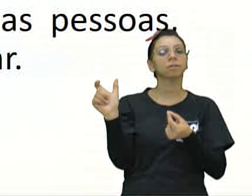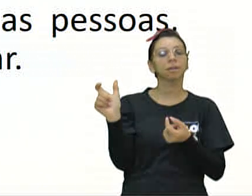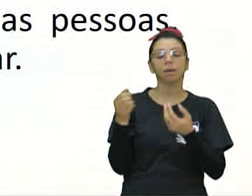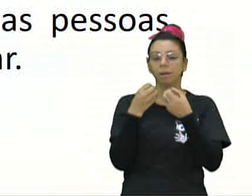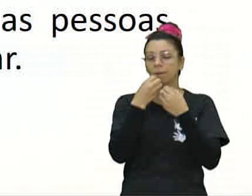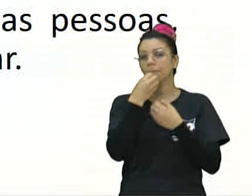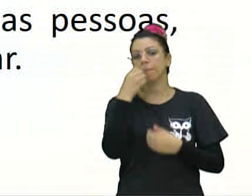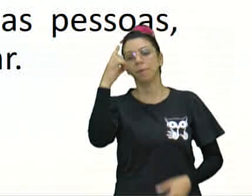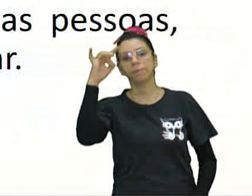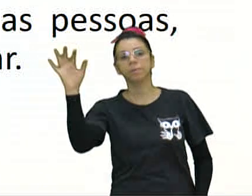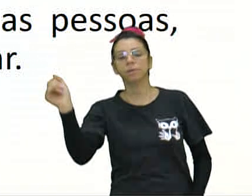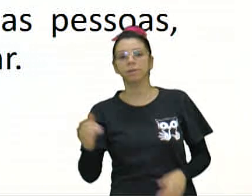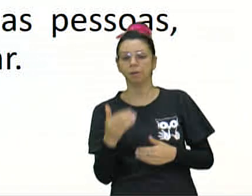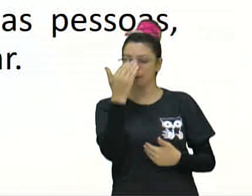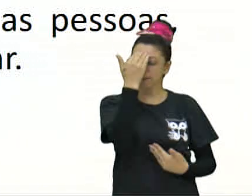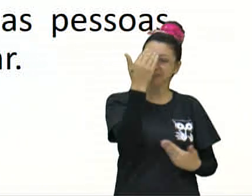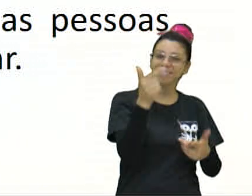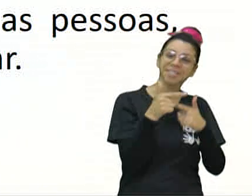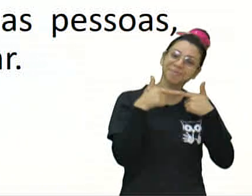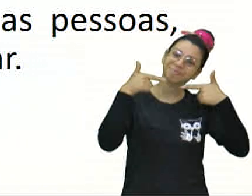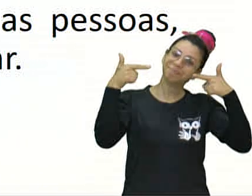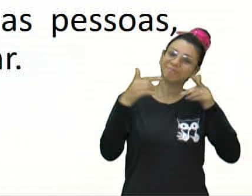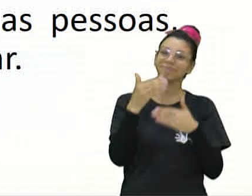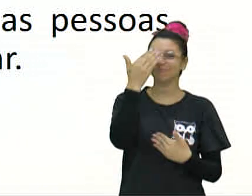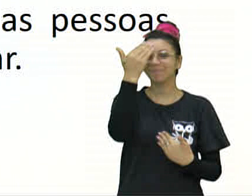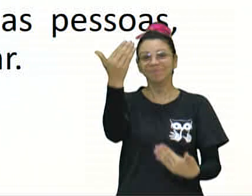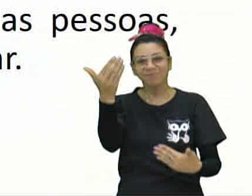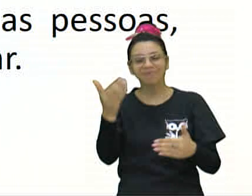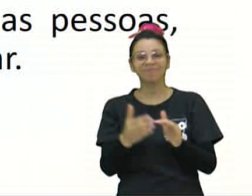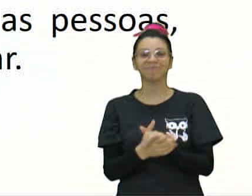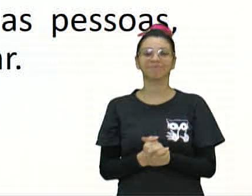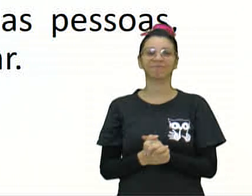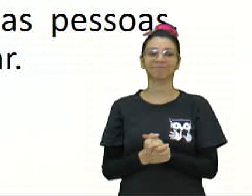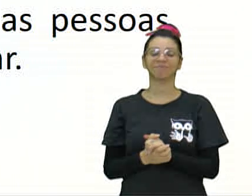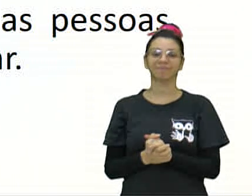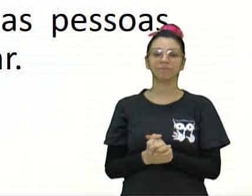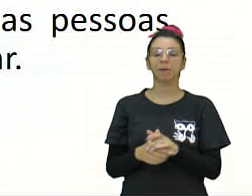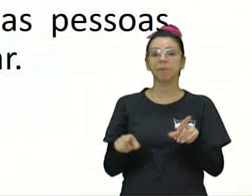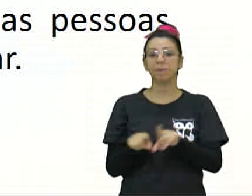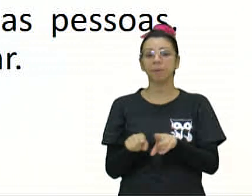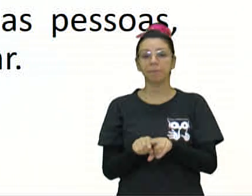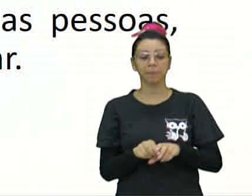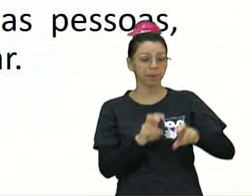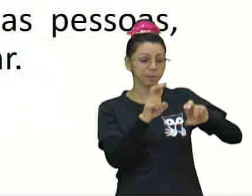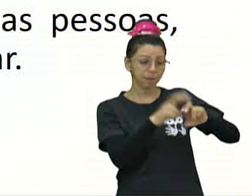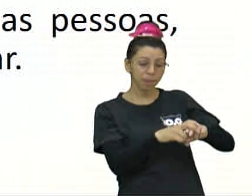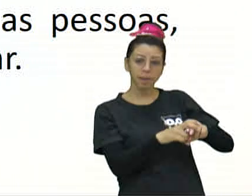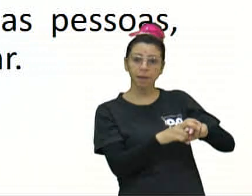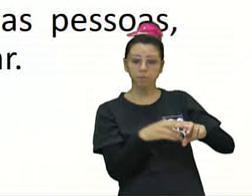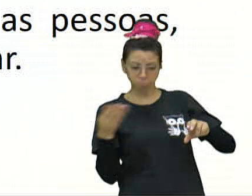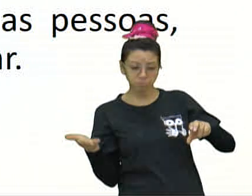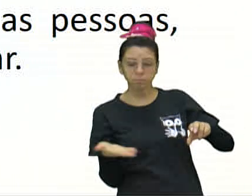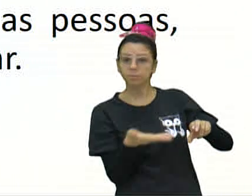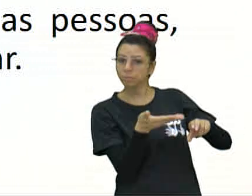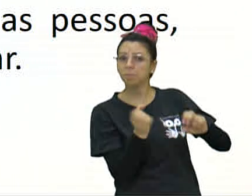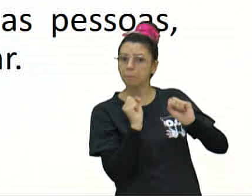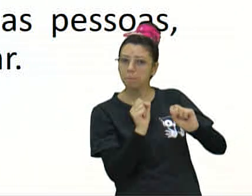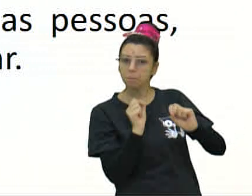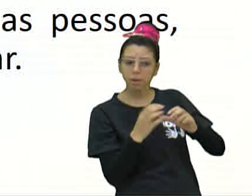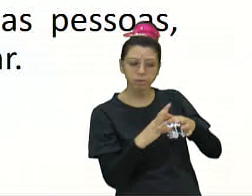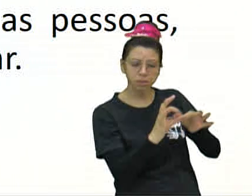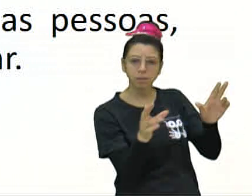dizer bom dia, agradecer com um sorriso, um obrigado, ceder lugar para as pessoas mais necessitadas, ser educado